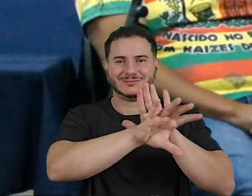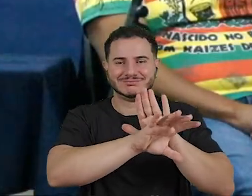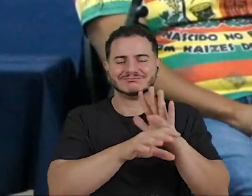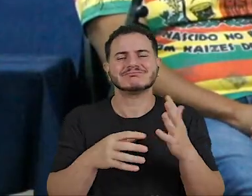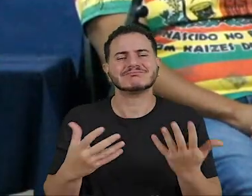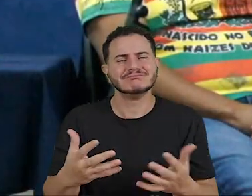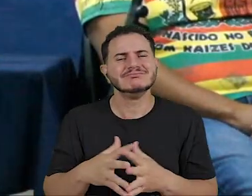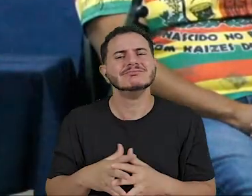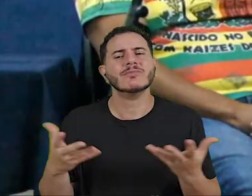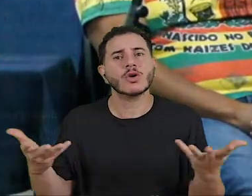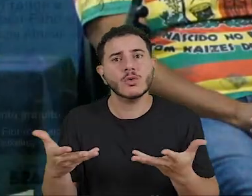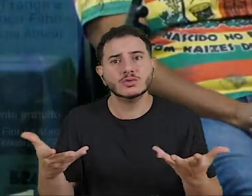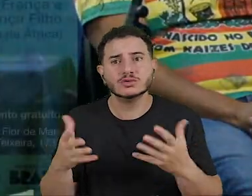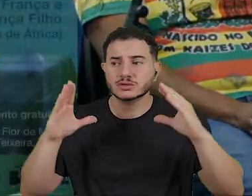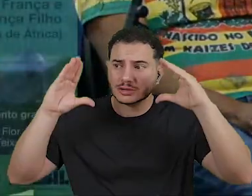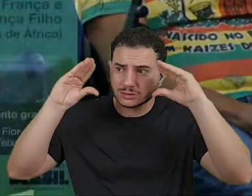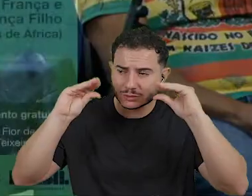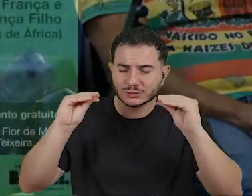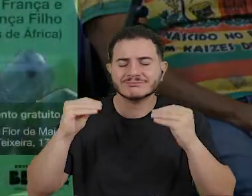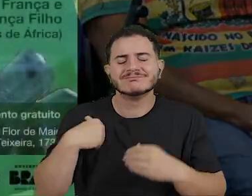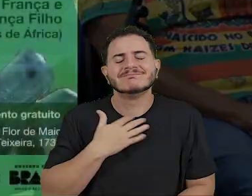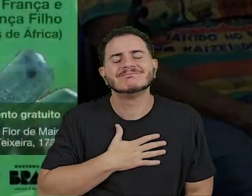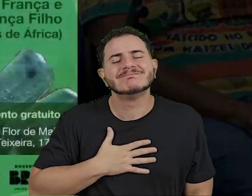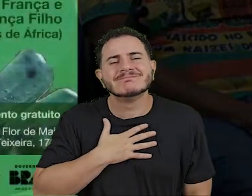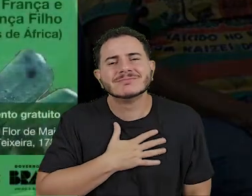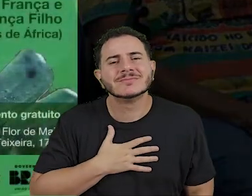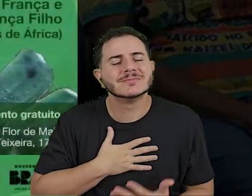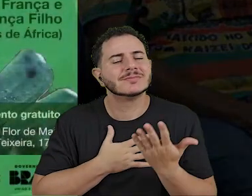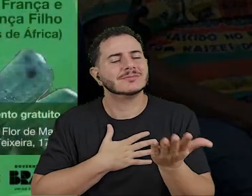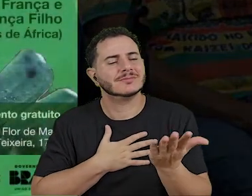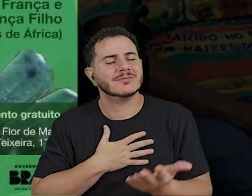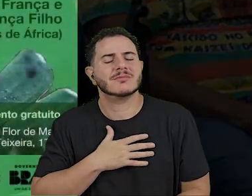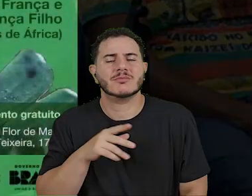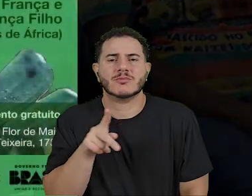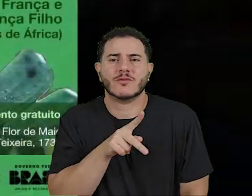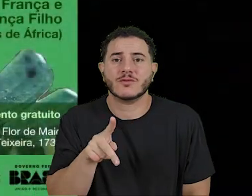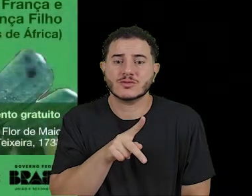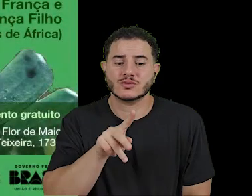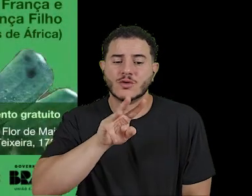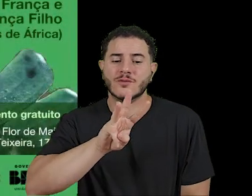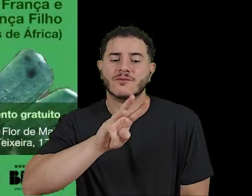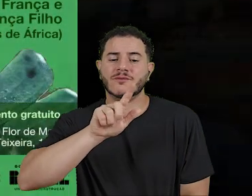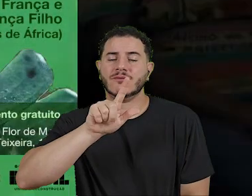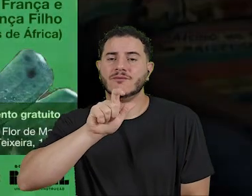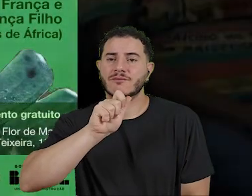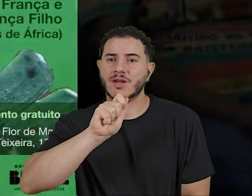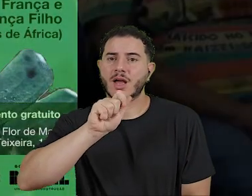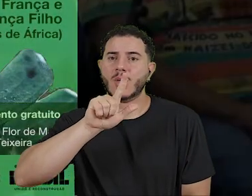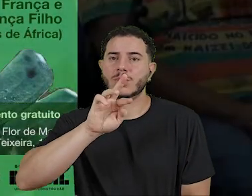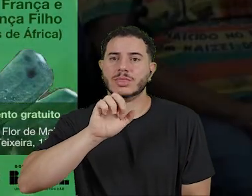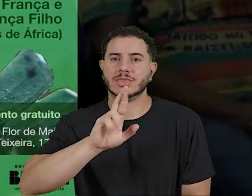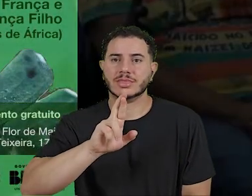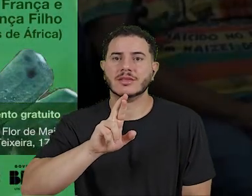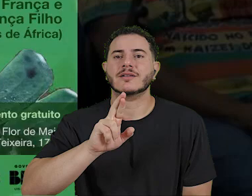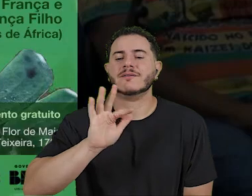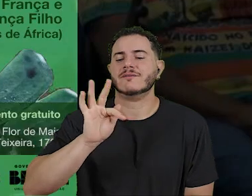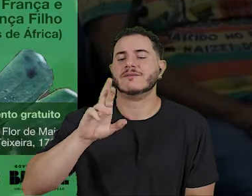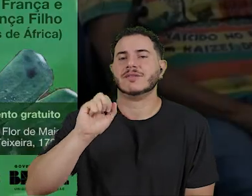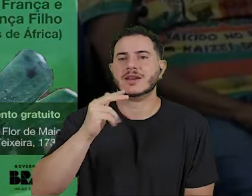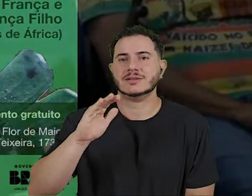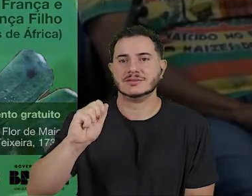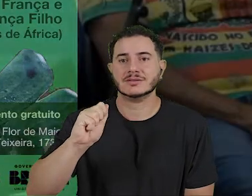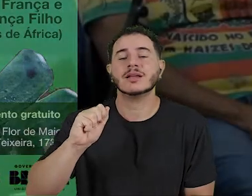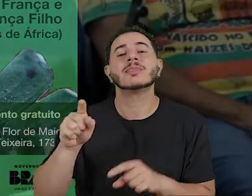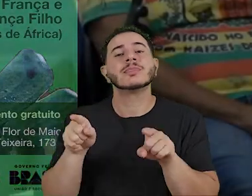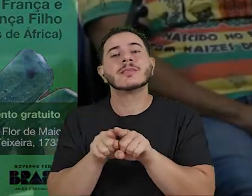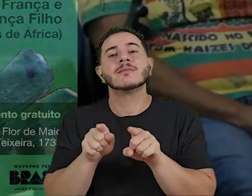é um prazer a gente estar recebendo vocês aqui, mestre Walter e Walter França Filho,